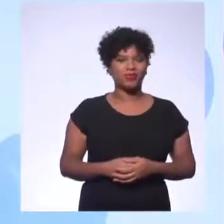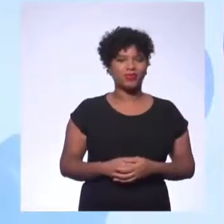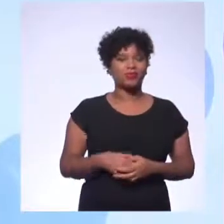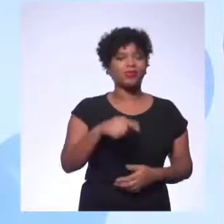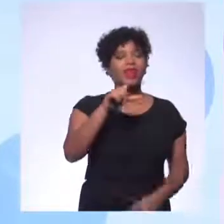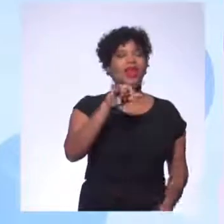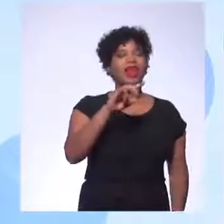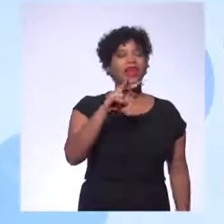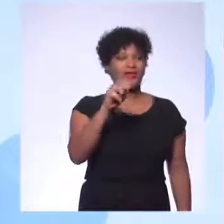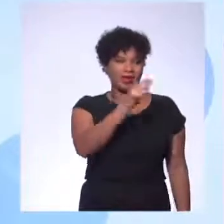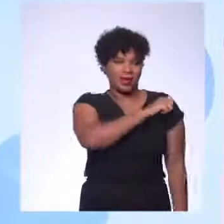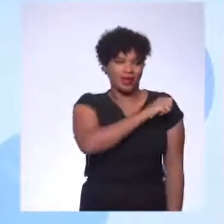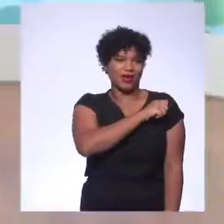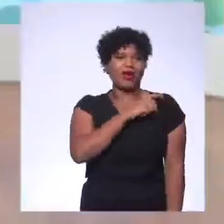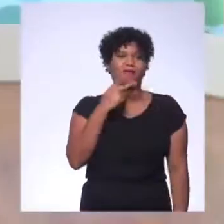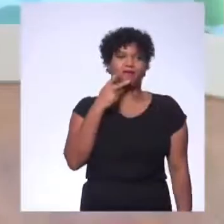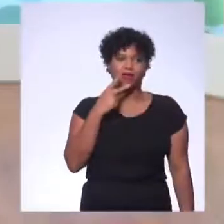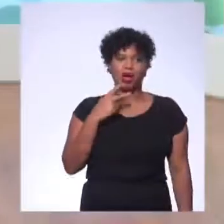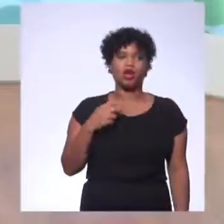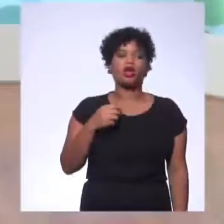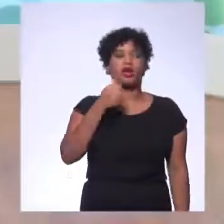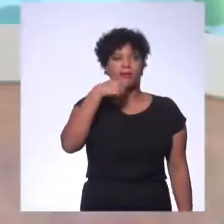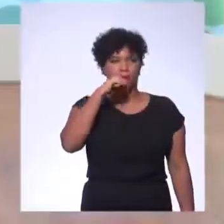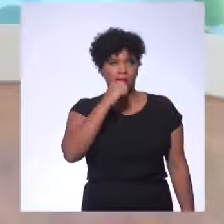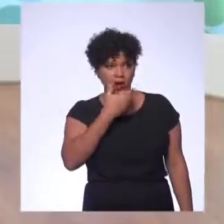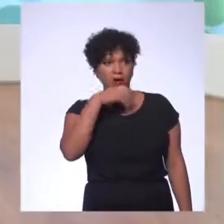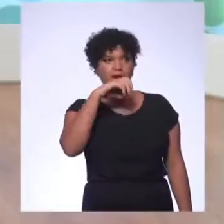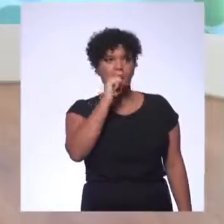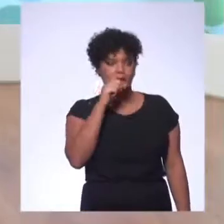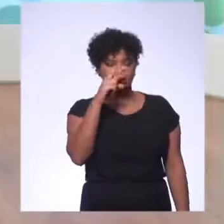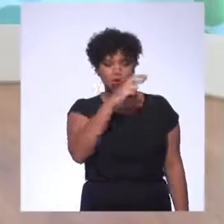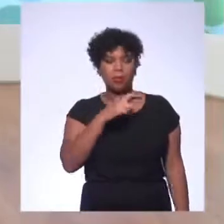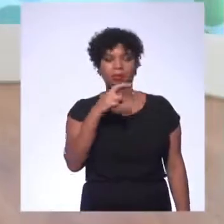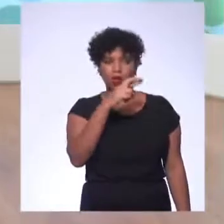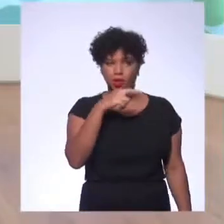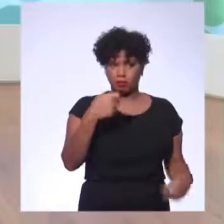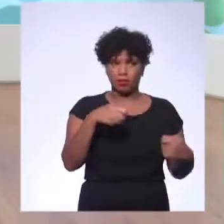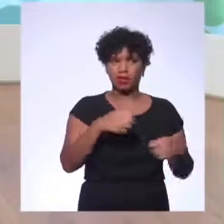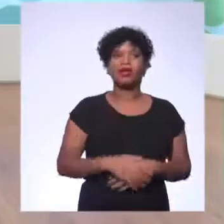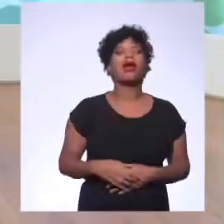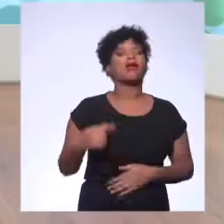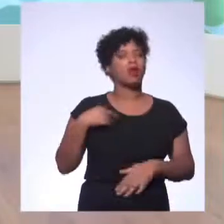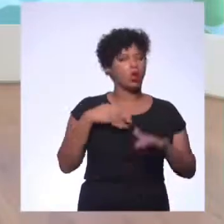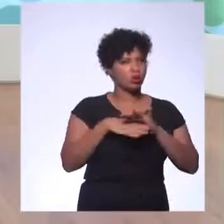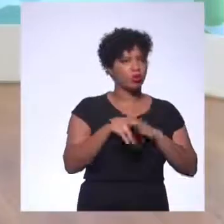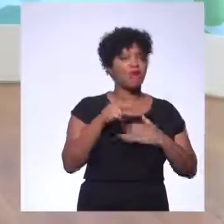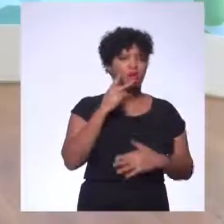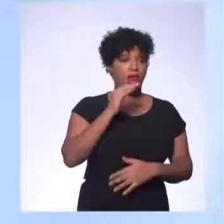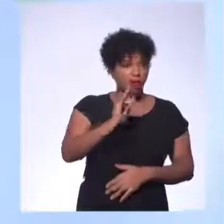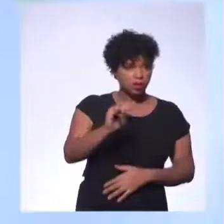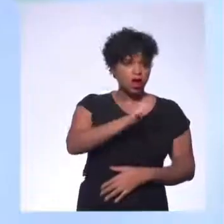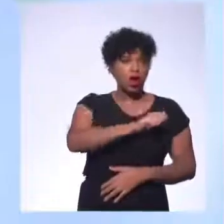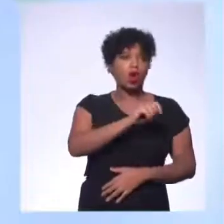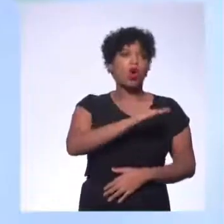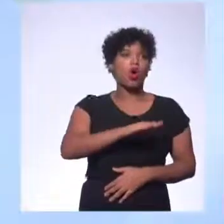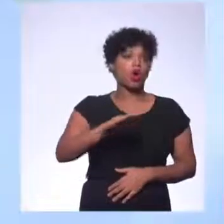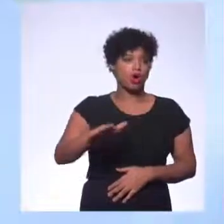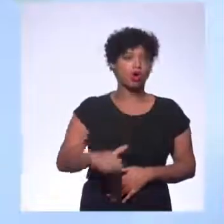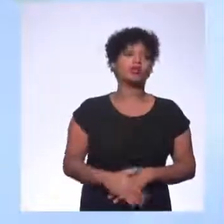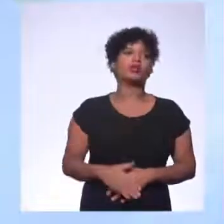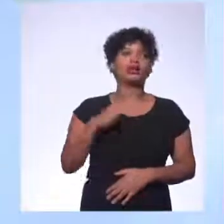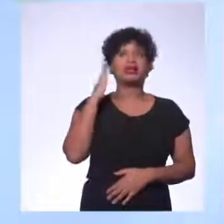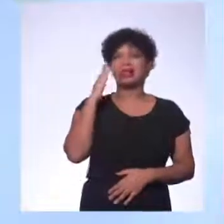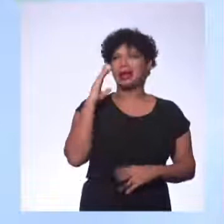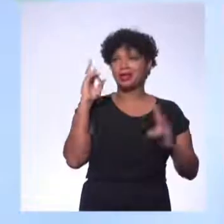Lívia, aluna, ela fala que só com supervisão dos pais, né? Então. E é uma coisa que eu sempre falo para os alunos, é uma questão extremamente